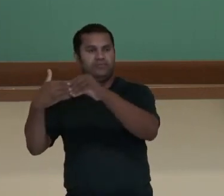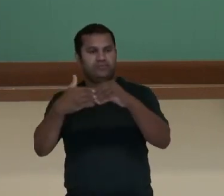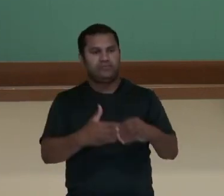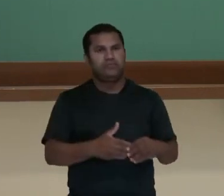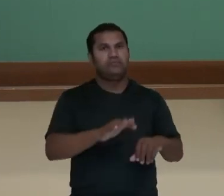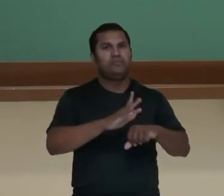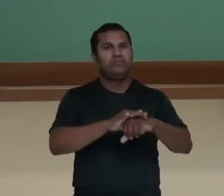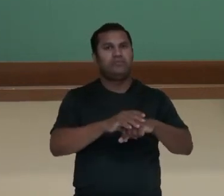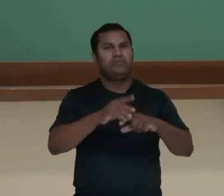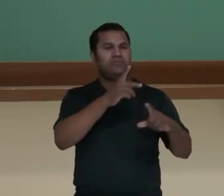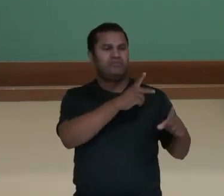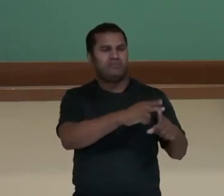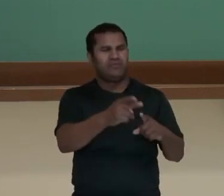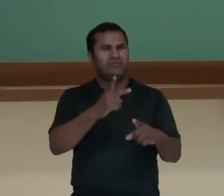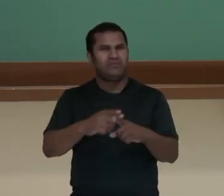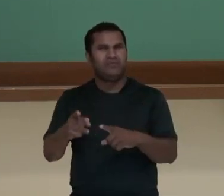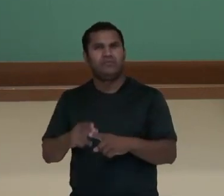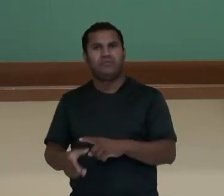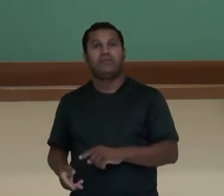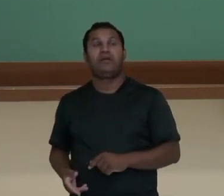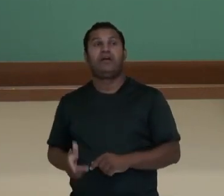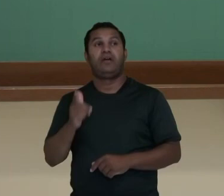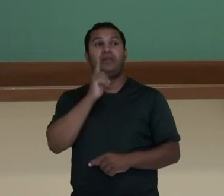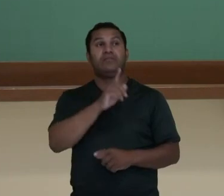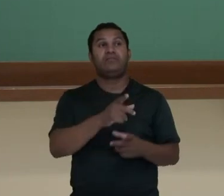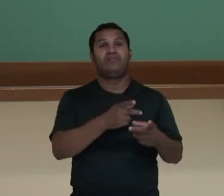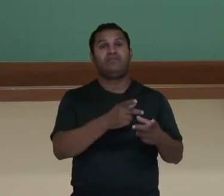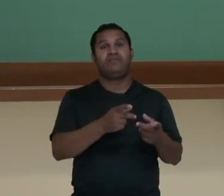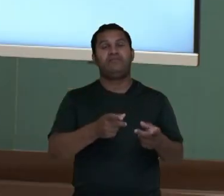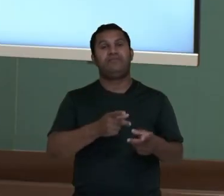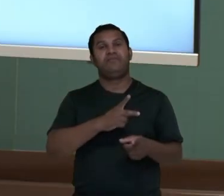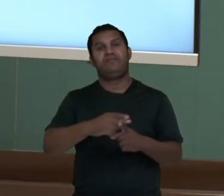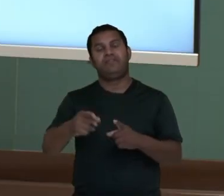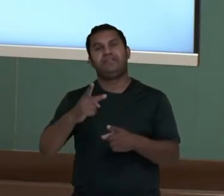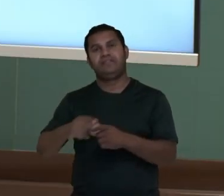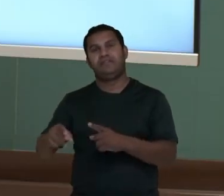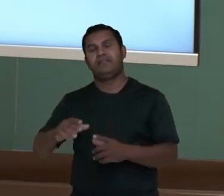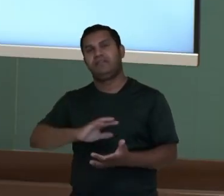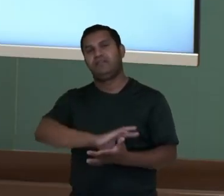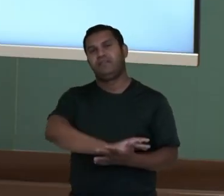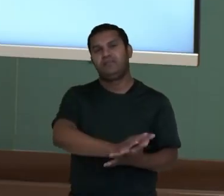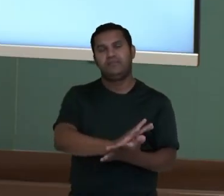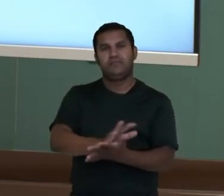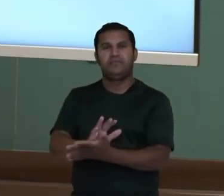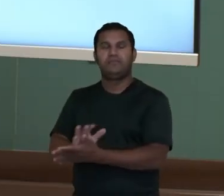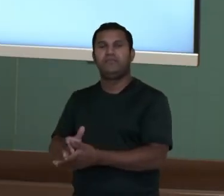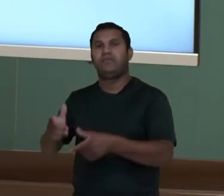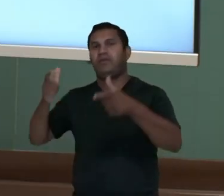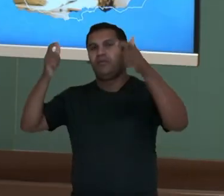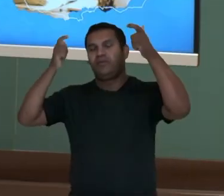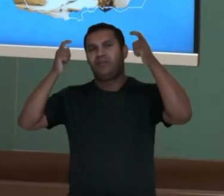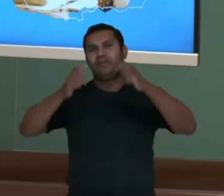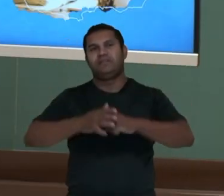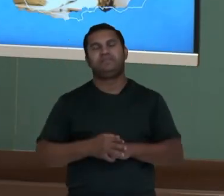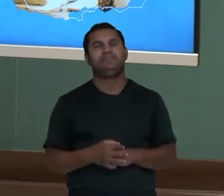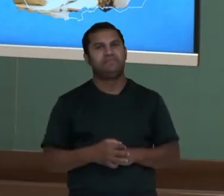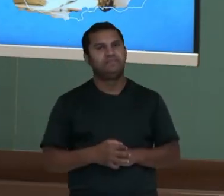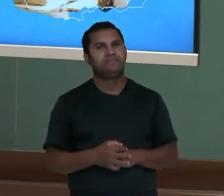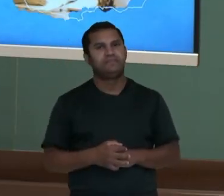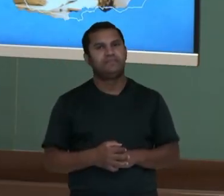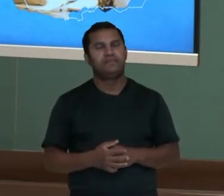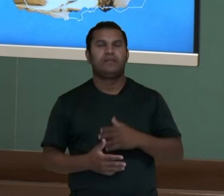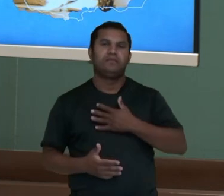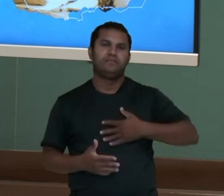e passaram a explorar o Império Asteca. Galera, aqui nós temos as nossas referências de aula e eu agradeço a